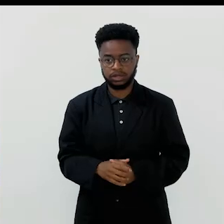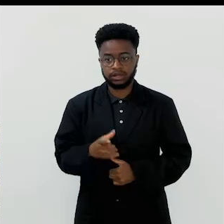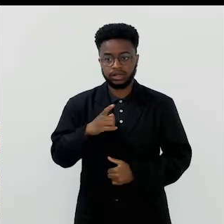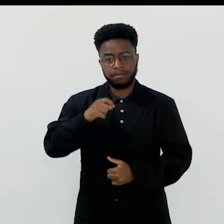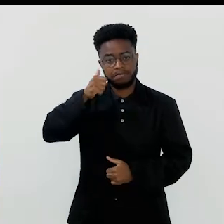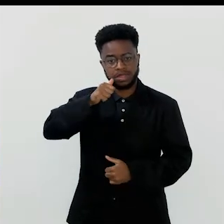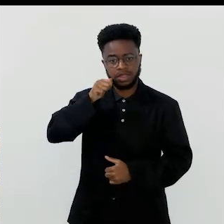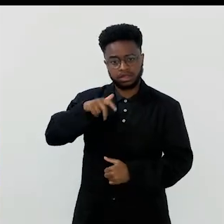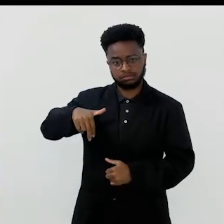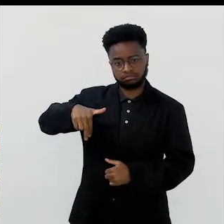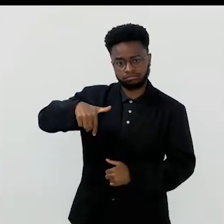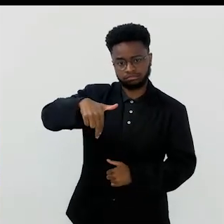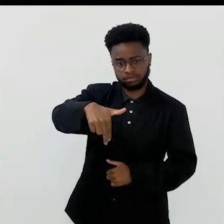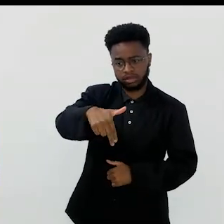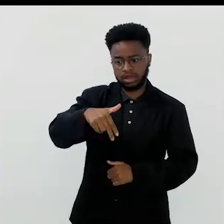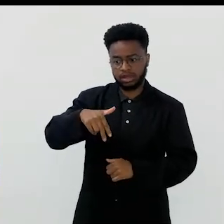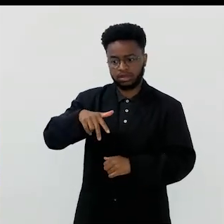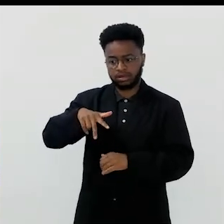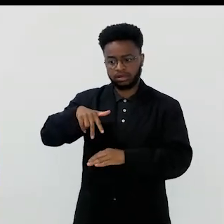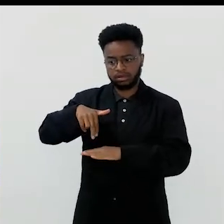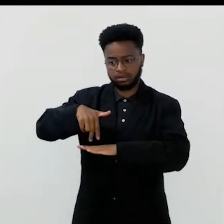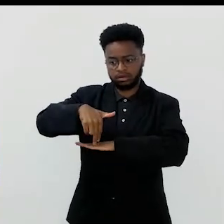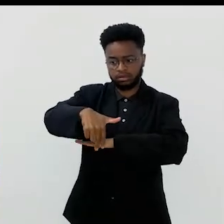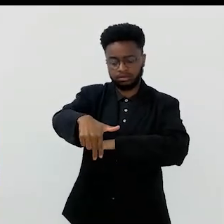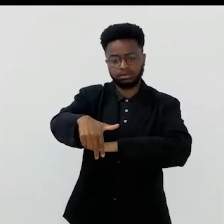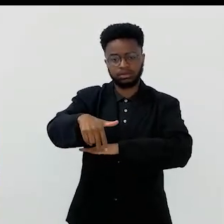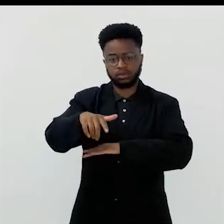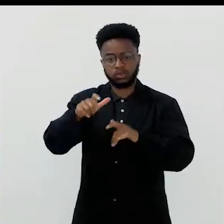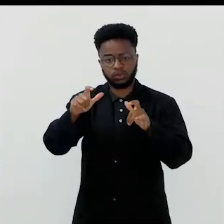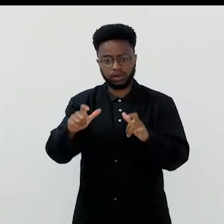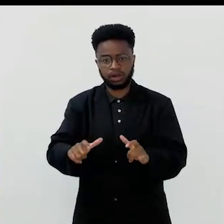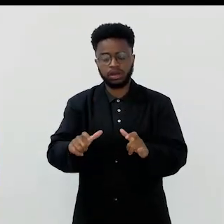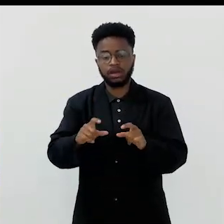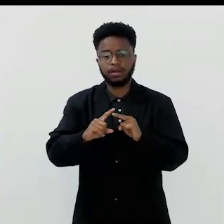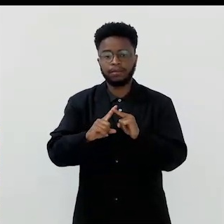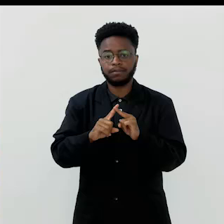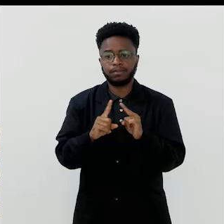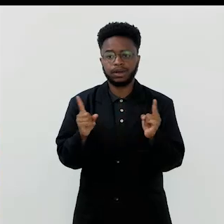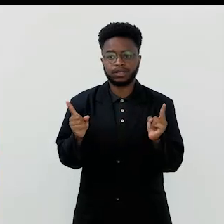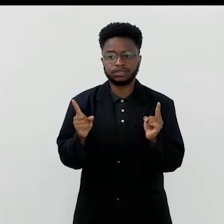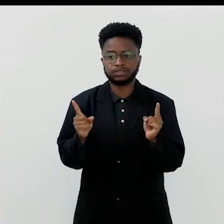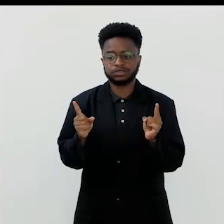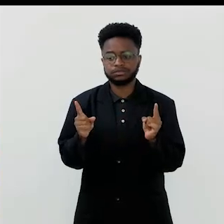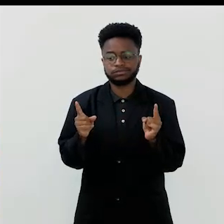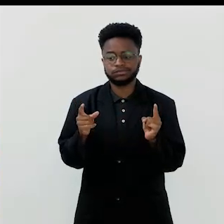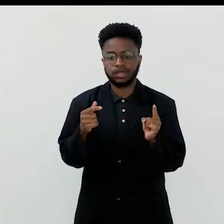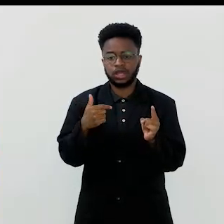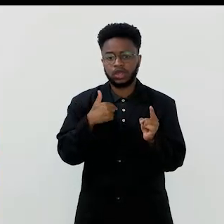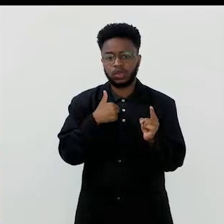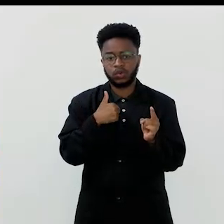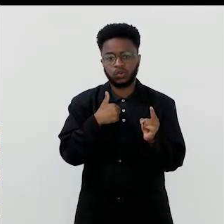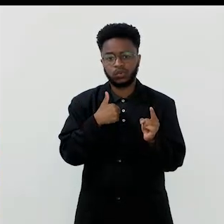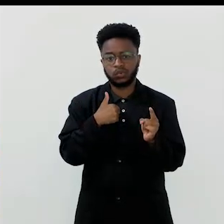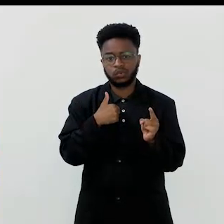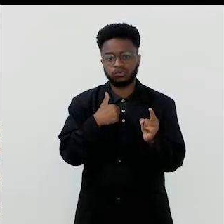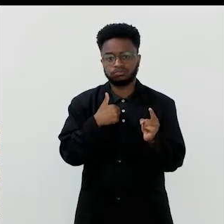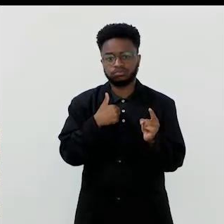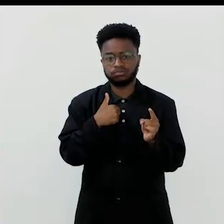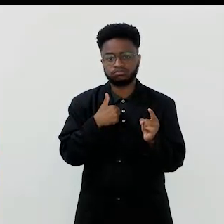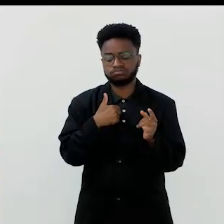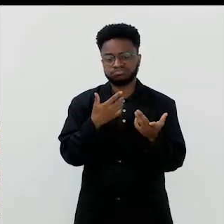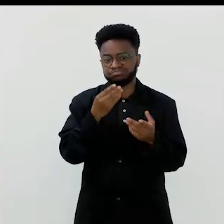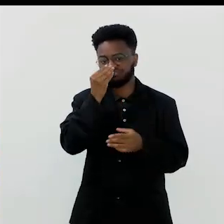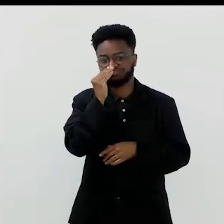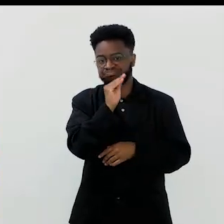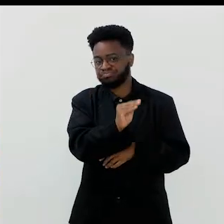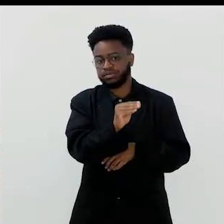que a menina entraria dentro do cisne, enfim, abria a asa e tudo. Mas eu simplesmente não... Era